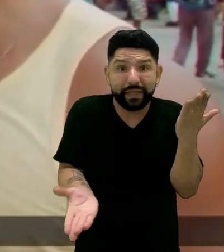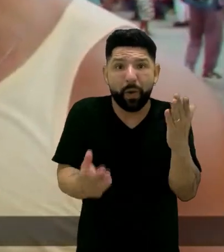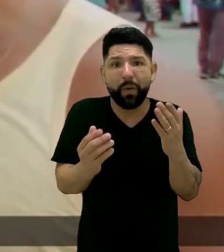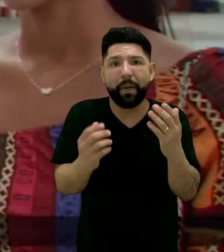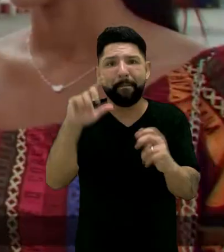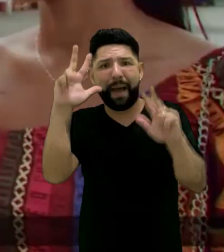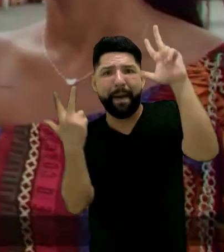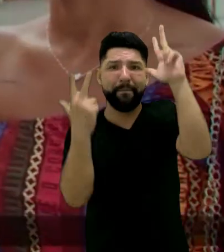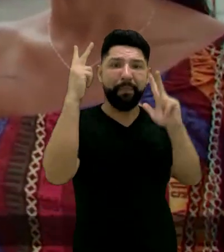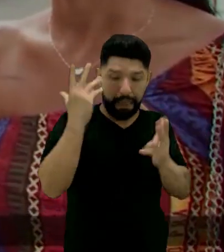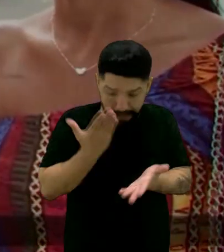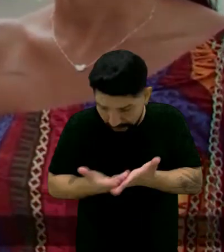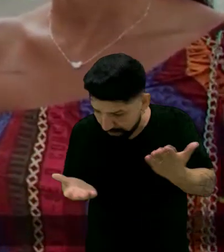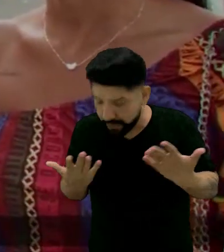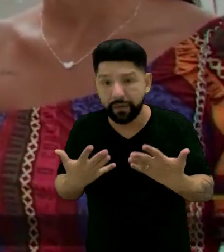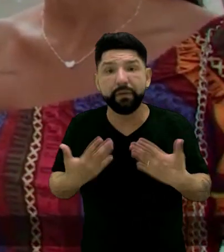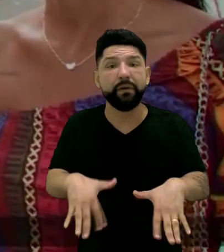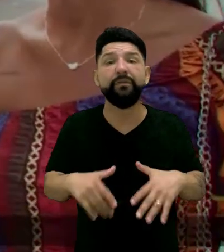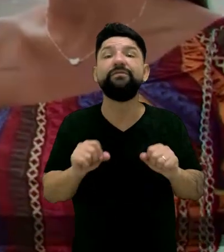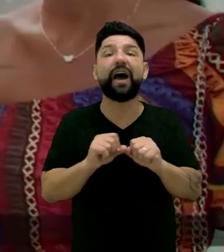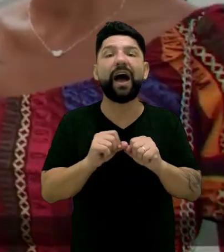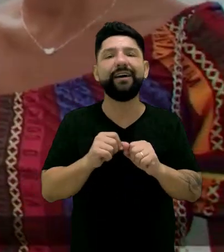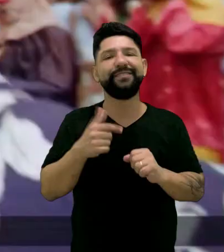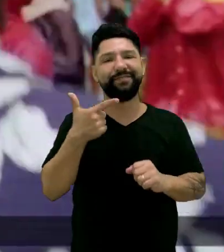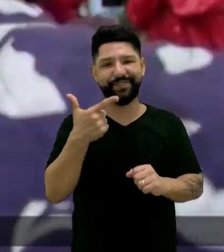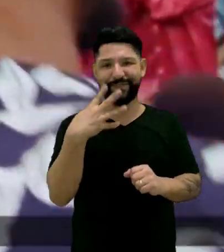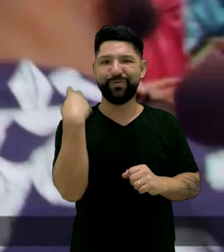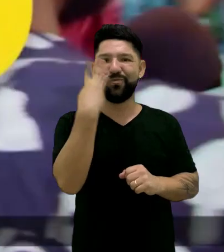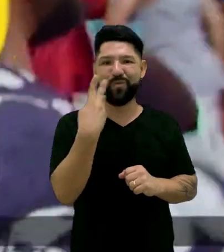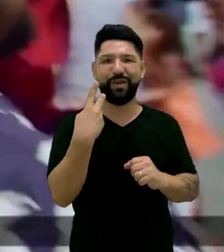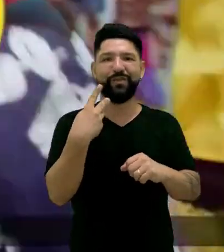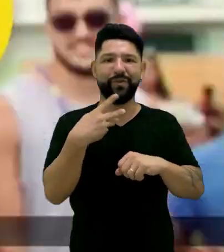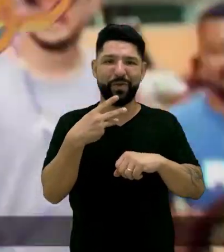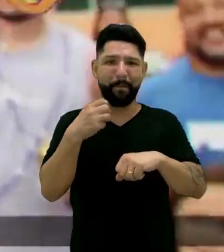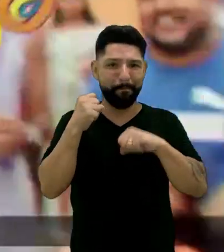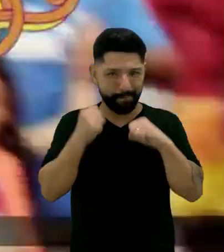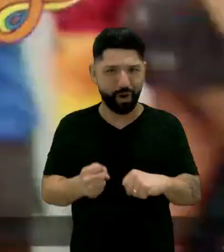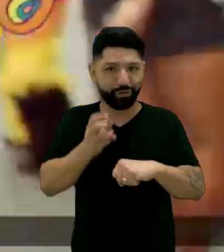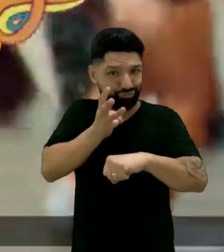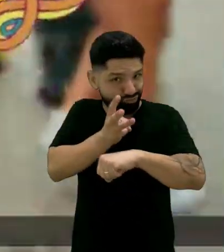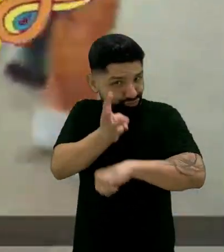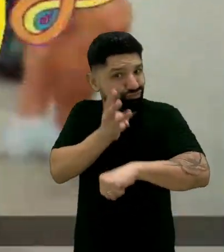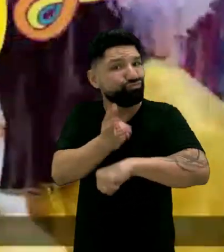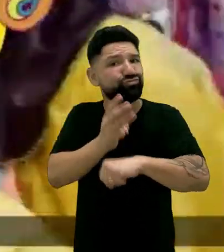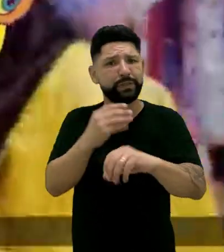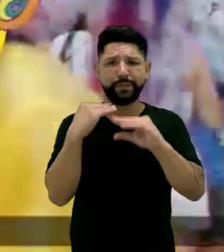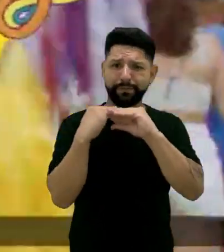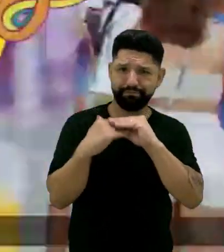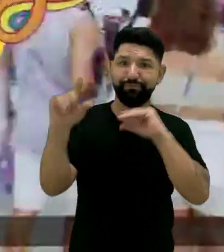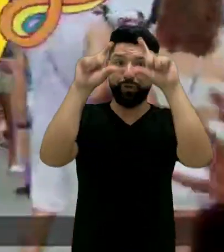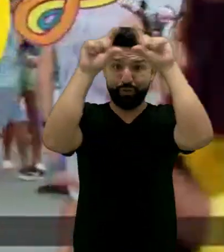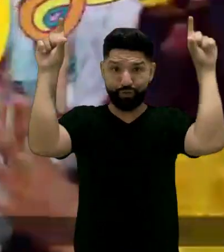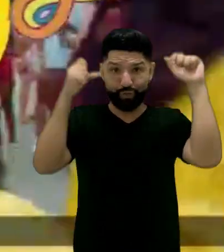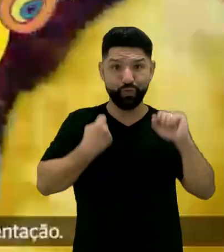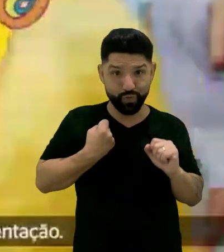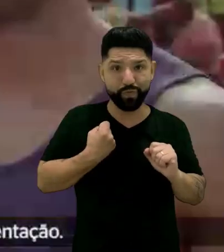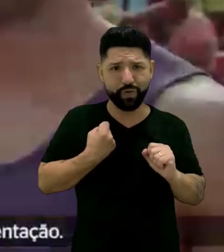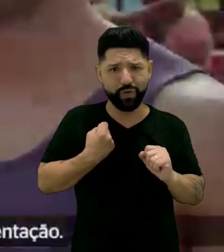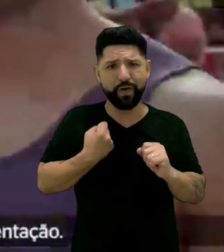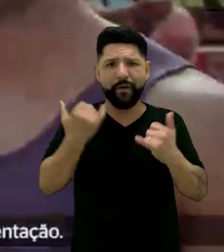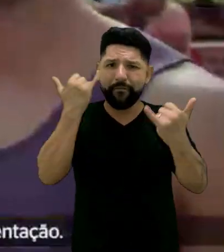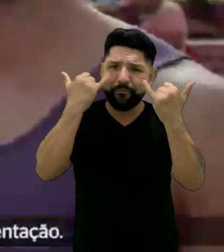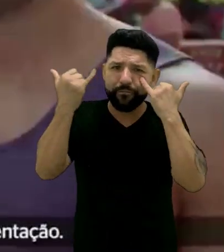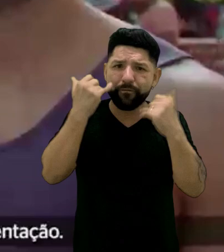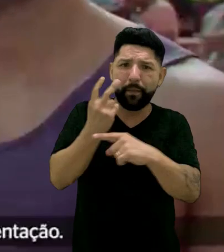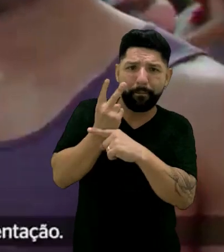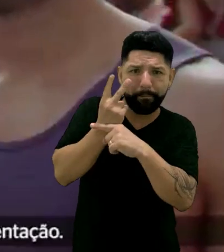a pipoca, a ouvidoria está 24 horas de plantão através do WhatsApp 0800 284 0011 para